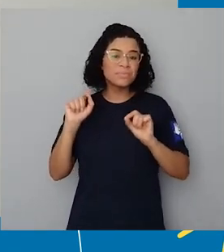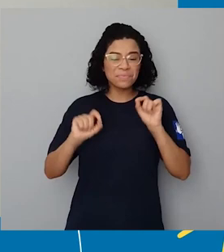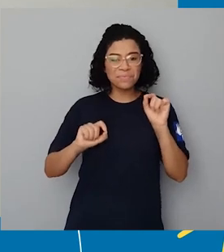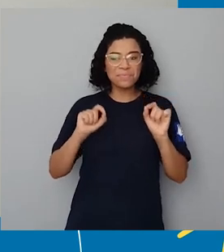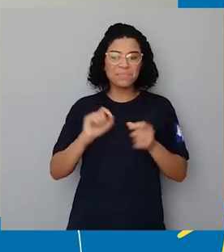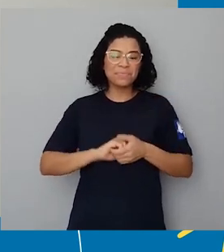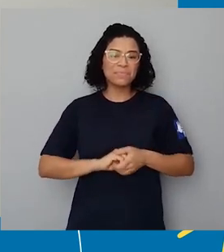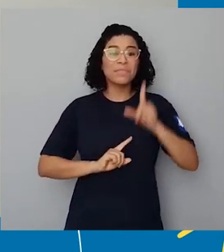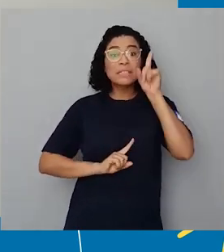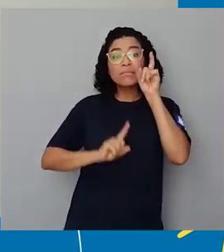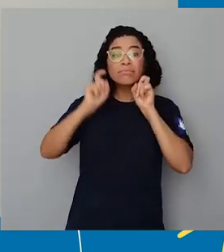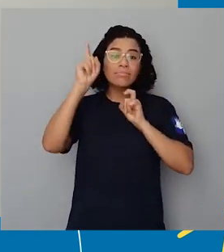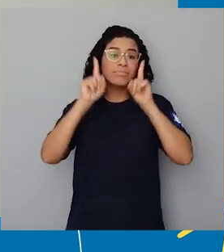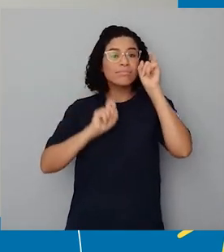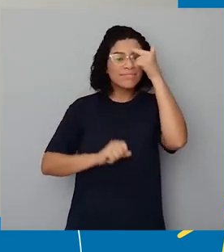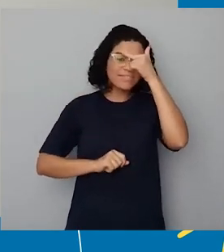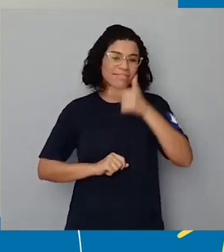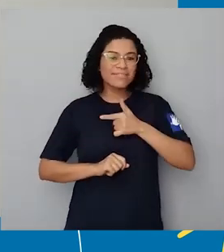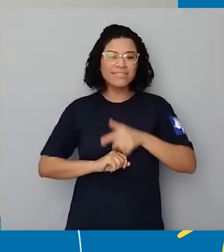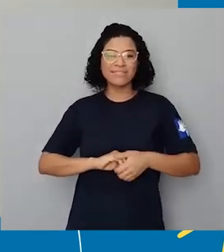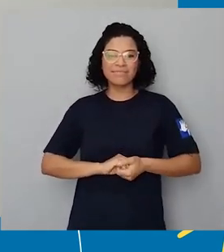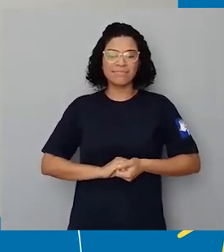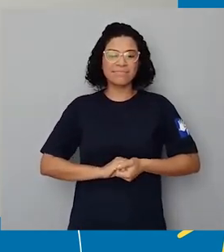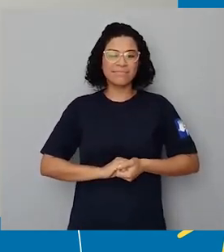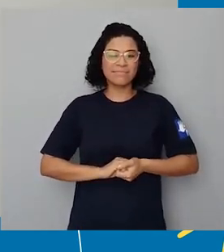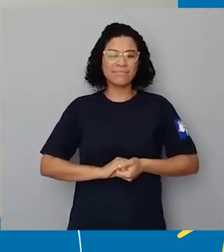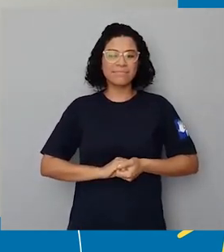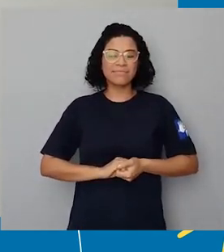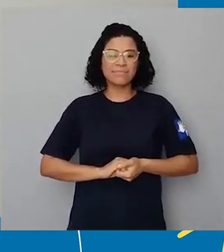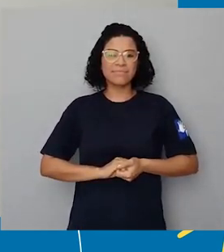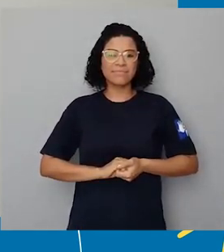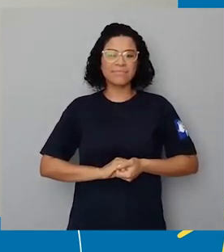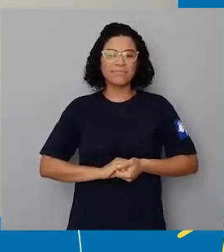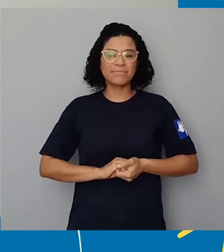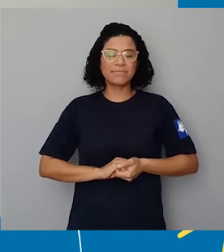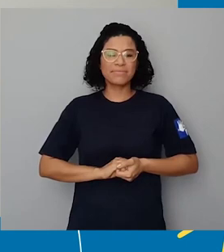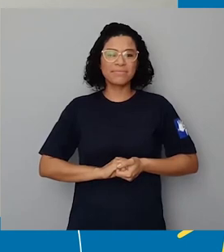o quê? Uma careta bem feiosa.